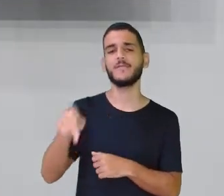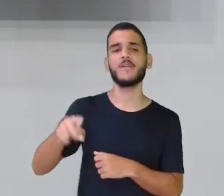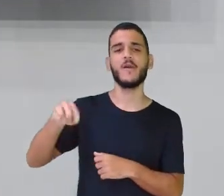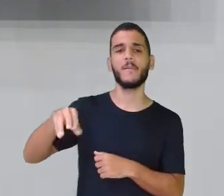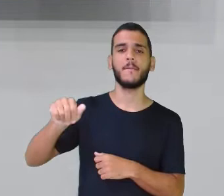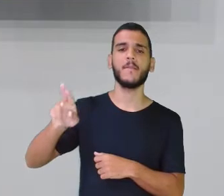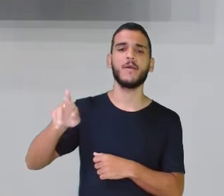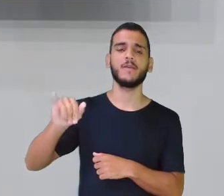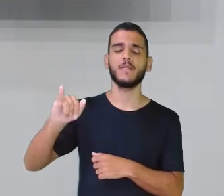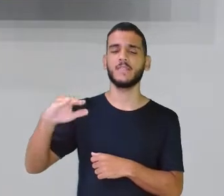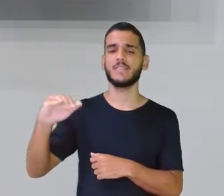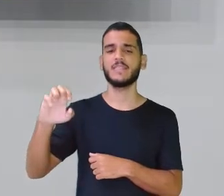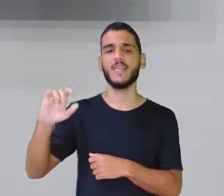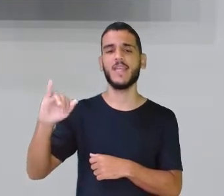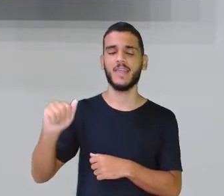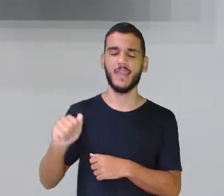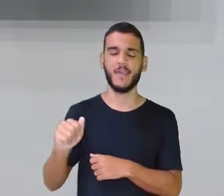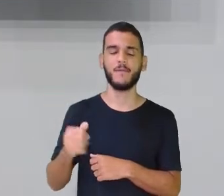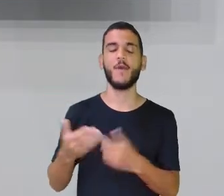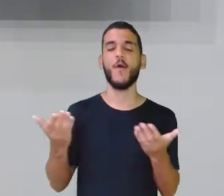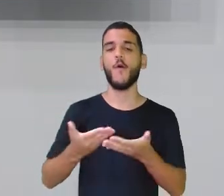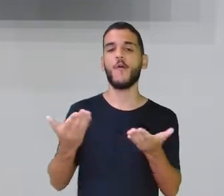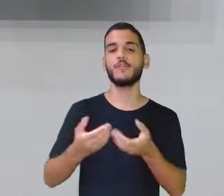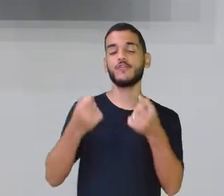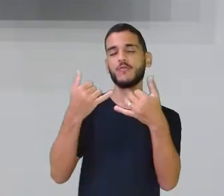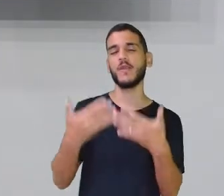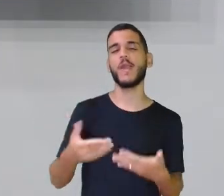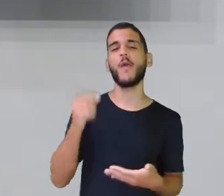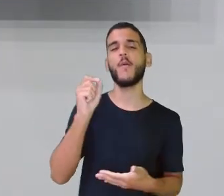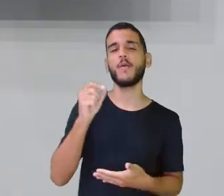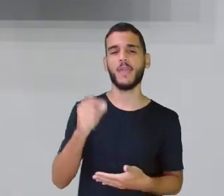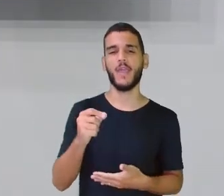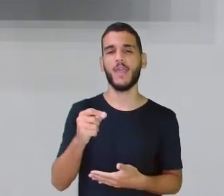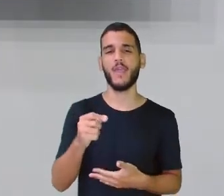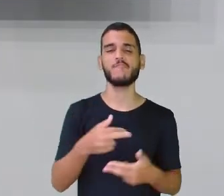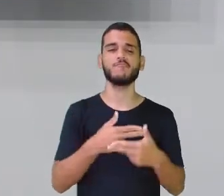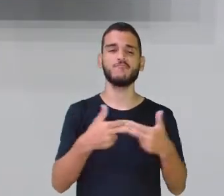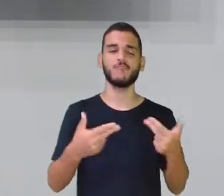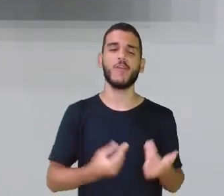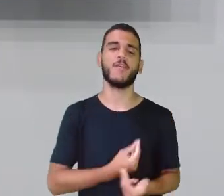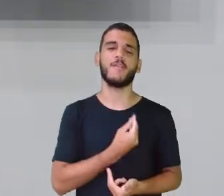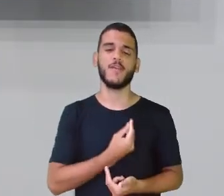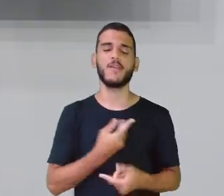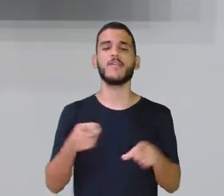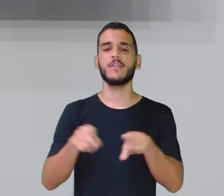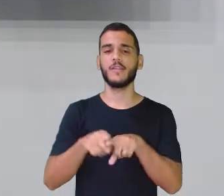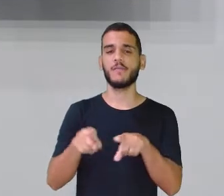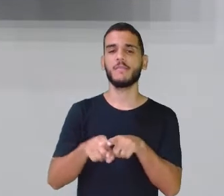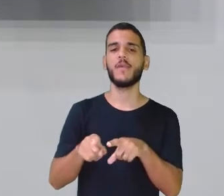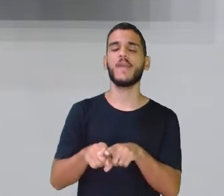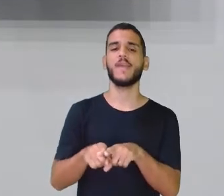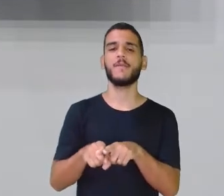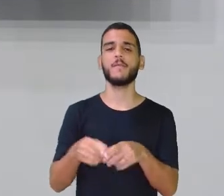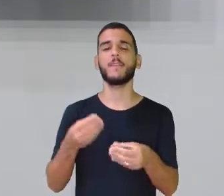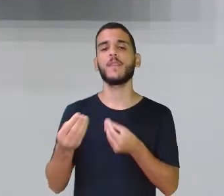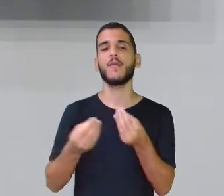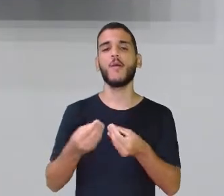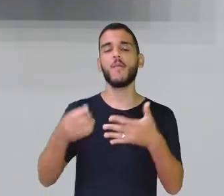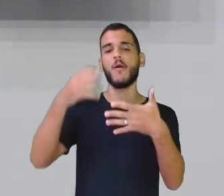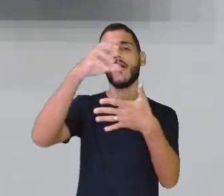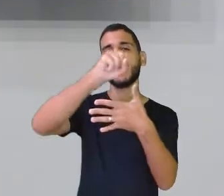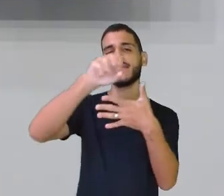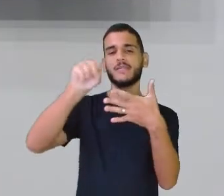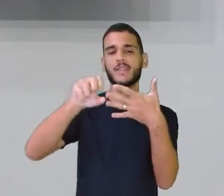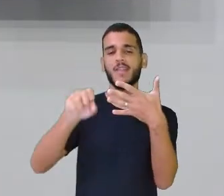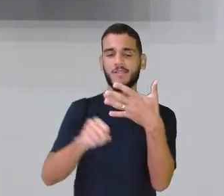a gente vai falar sobre seres vivos, sobre cadeia alimentar. Cadeia alimentar tem a ver com alimento. Ó,